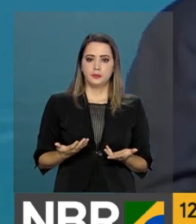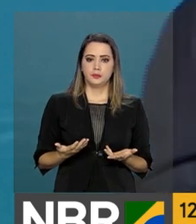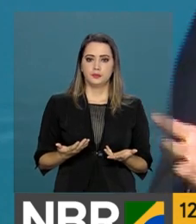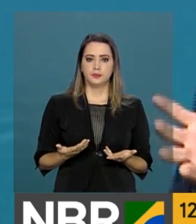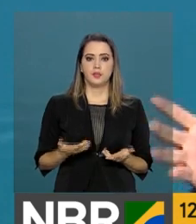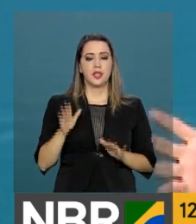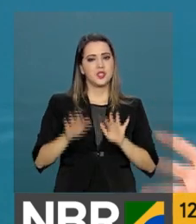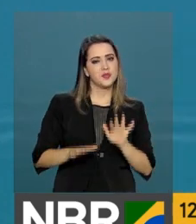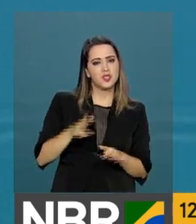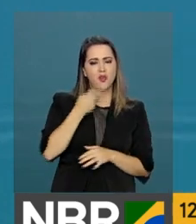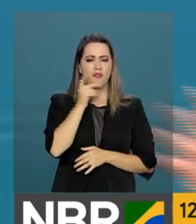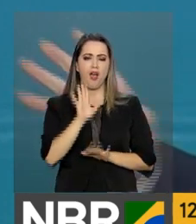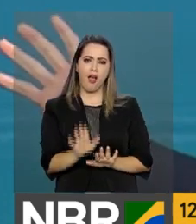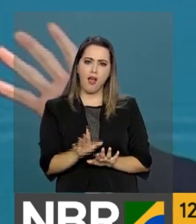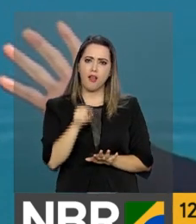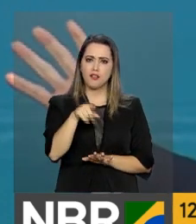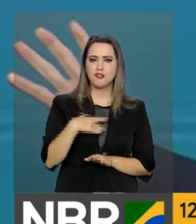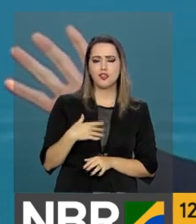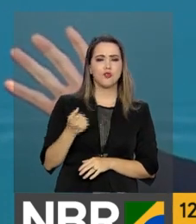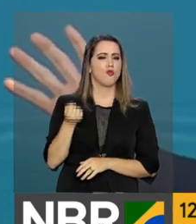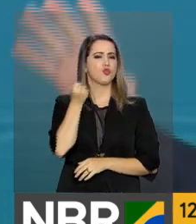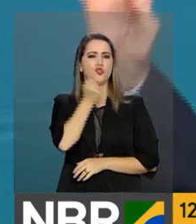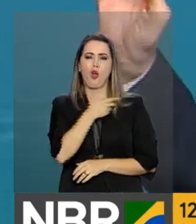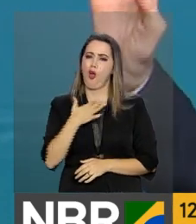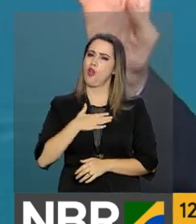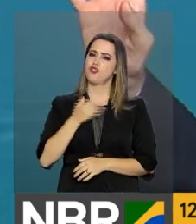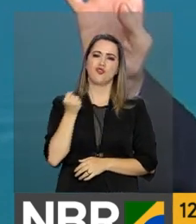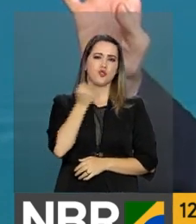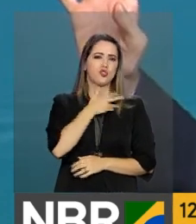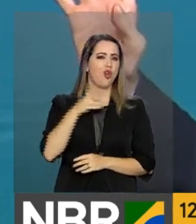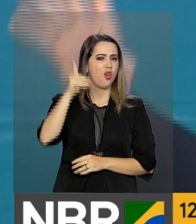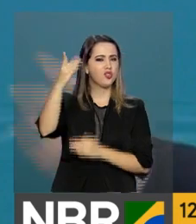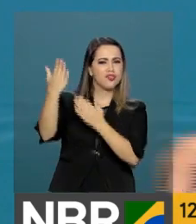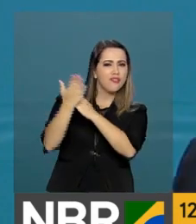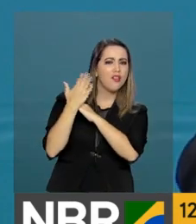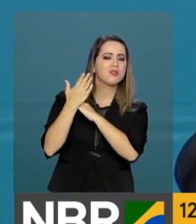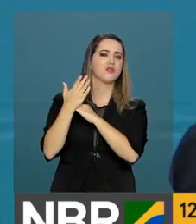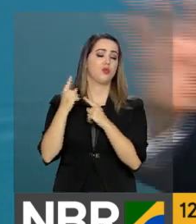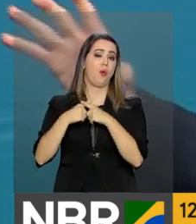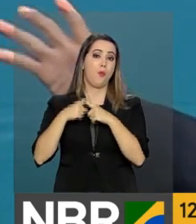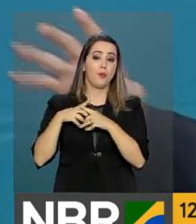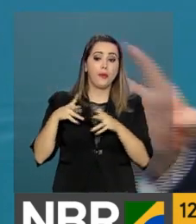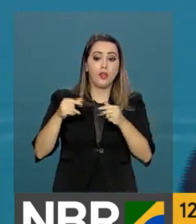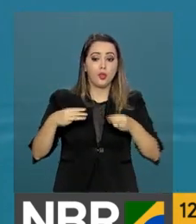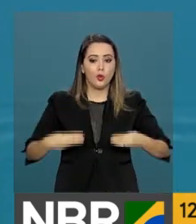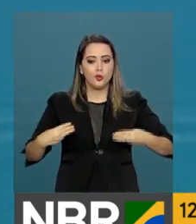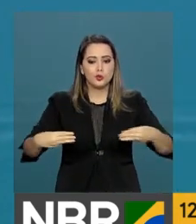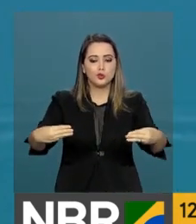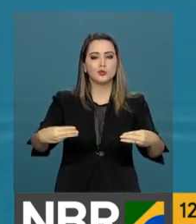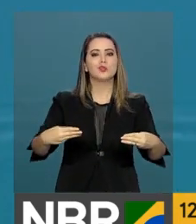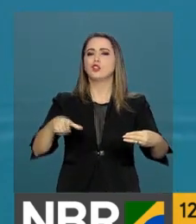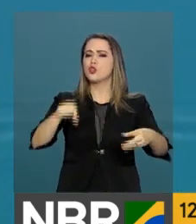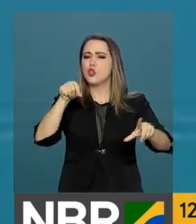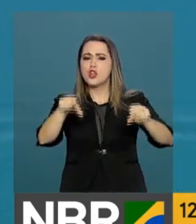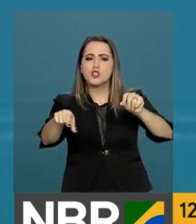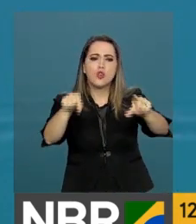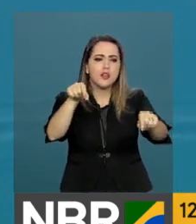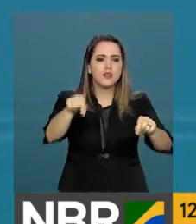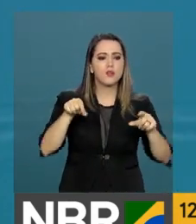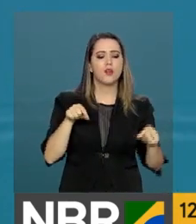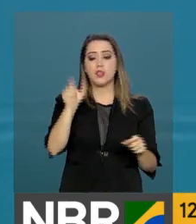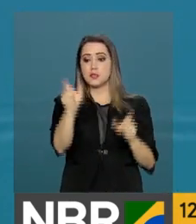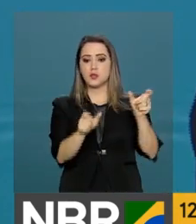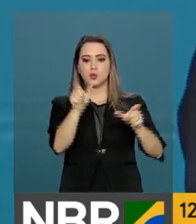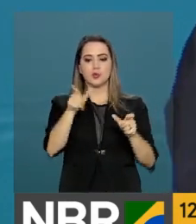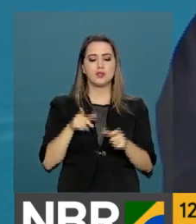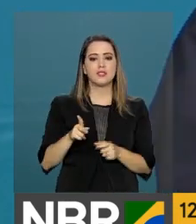eu de vez em quando digo o seguinte: olha, eu tive muita sorte, Deus me ajudou, porque em todos os ministérios onde coloquei os ministros, todos eles